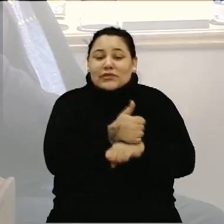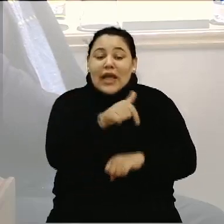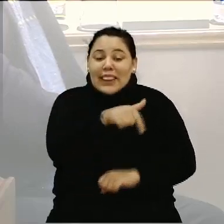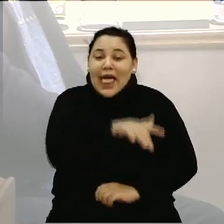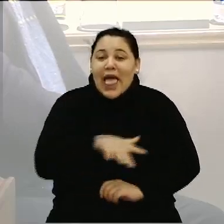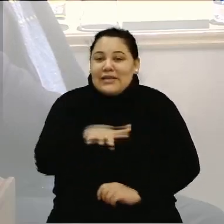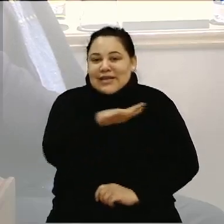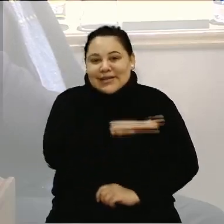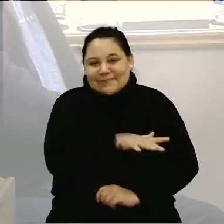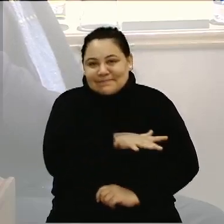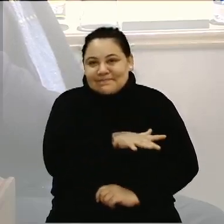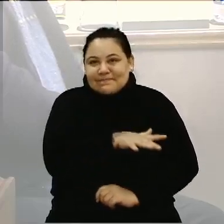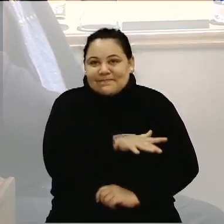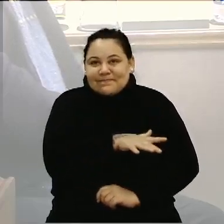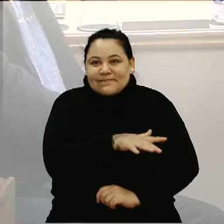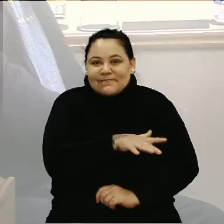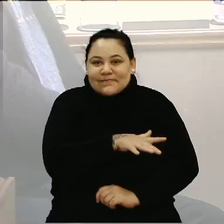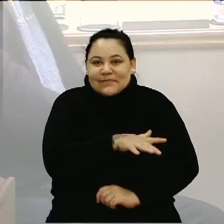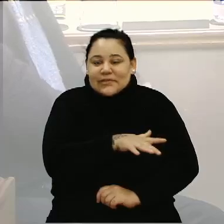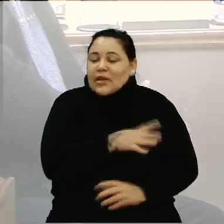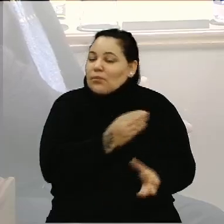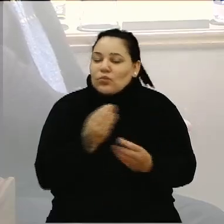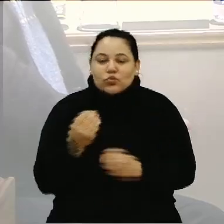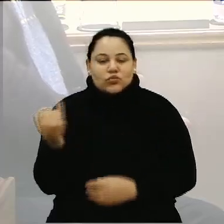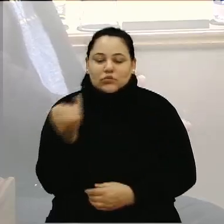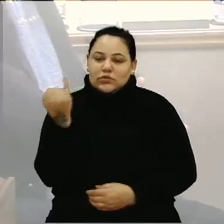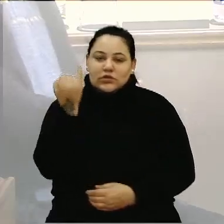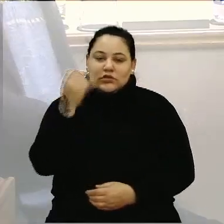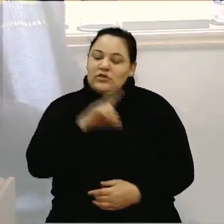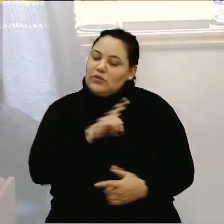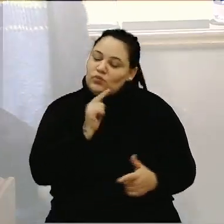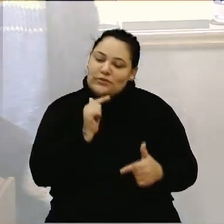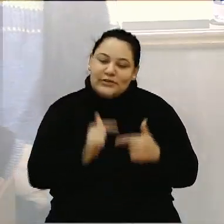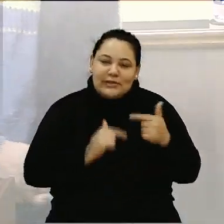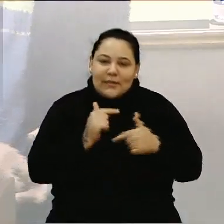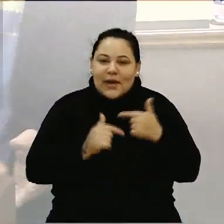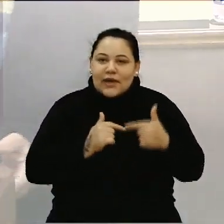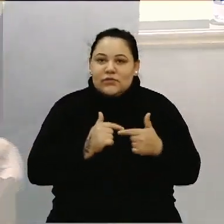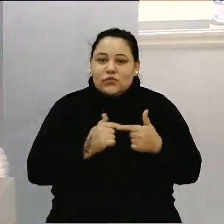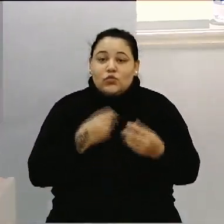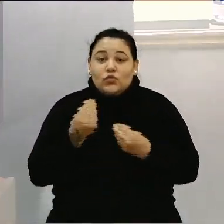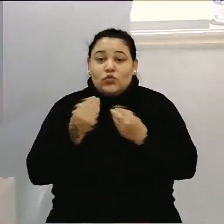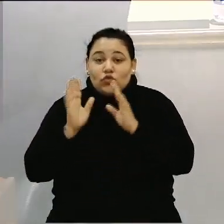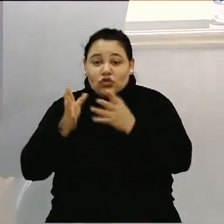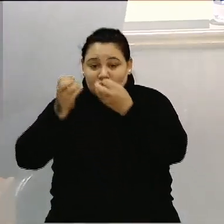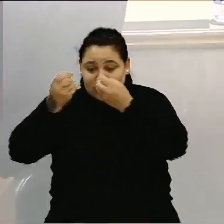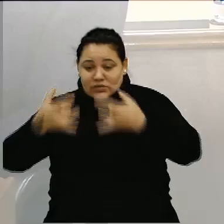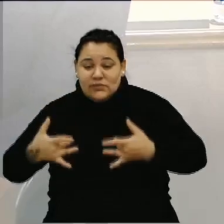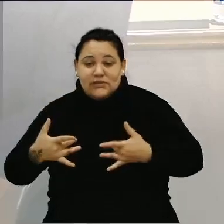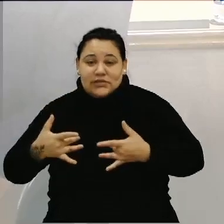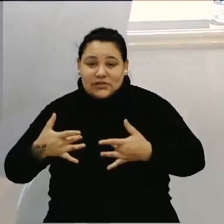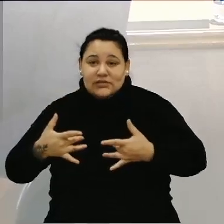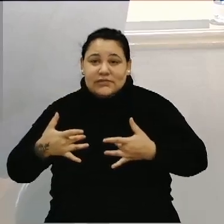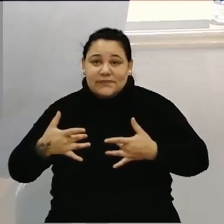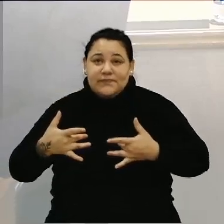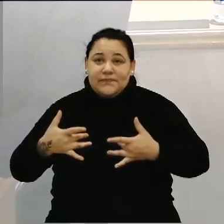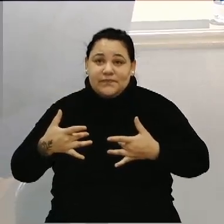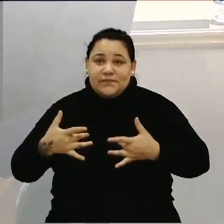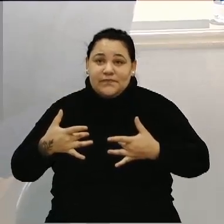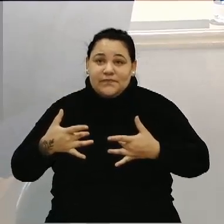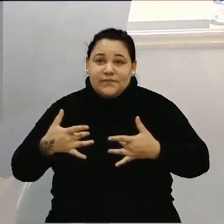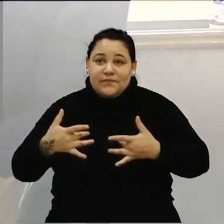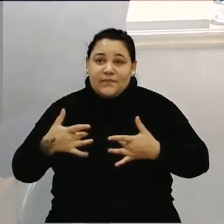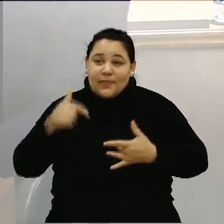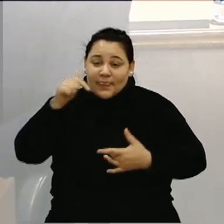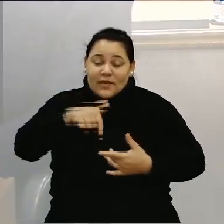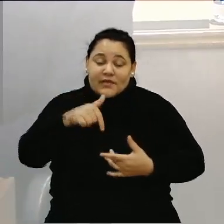são de vital importância. Eles têm um trabalho, como foi relatado pelo histórico